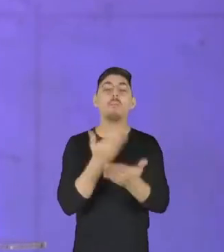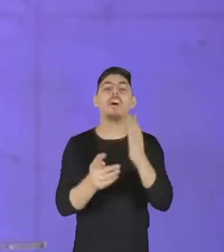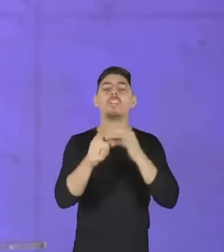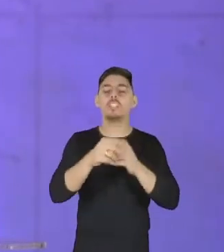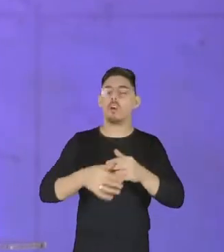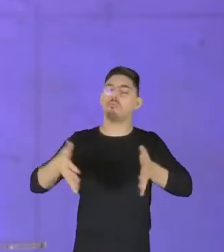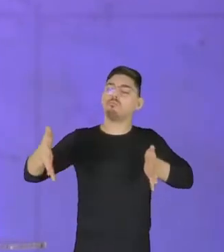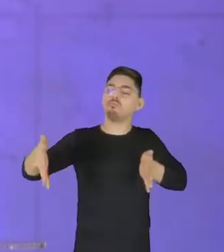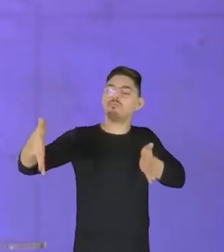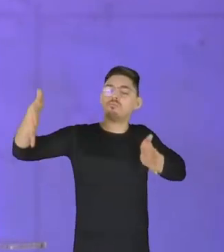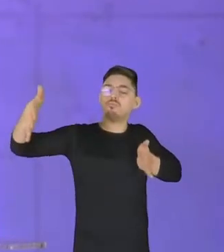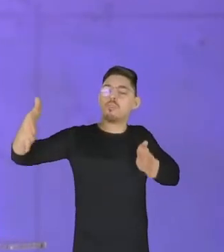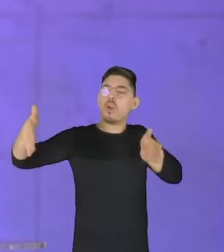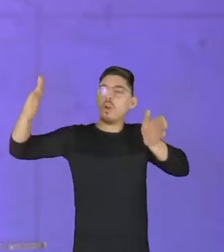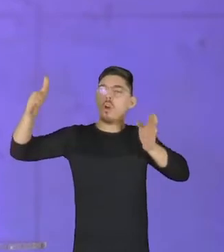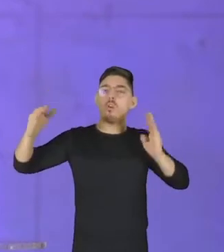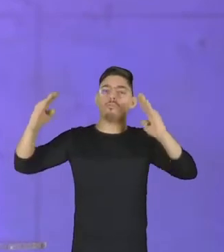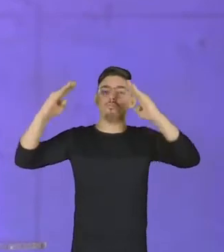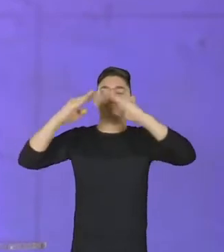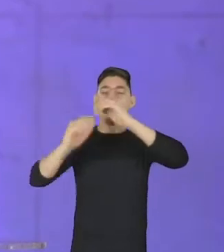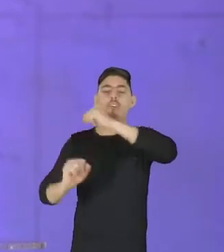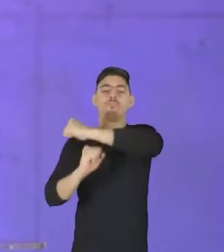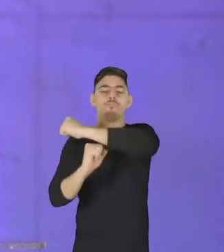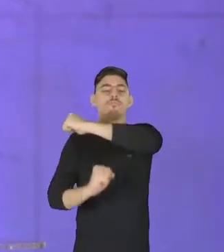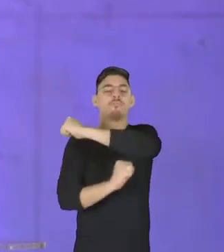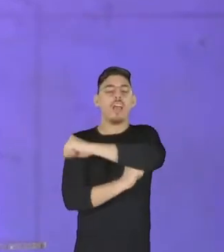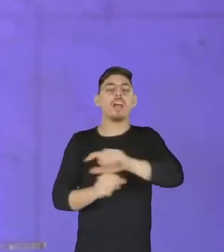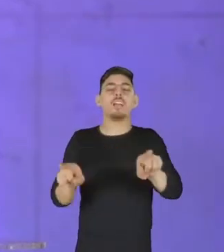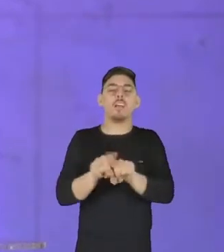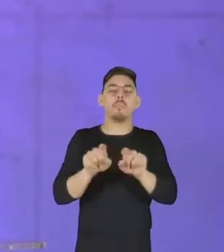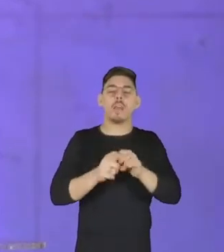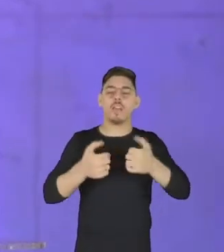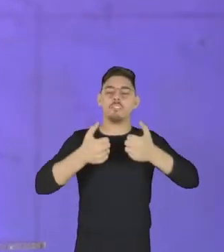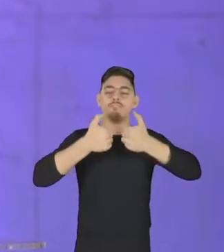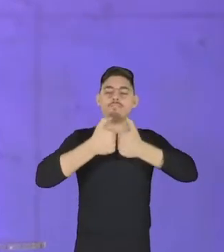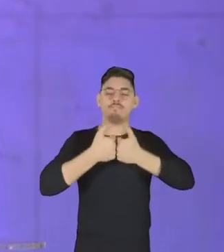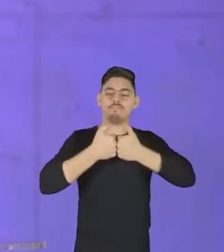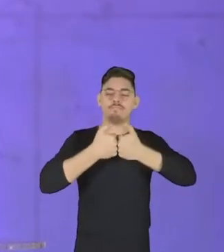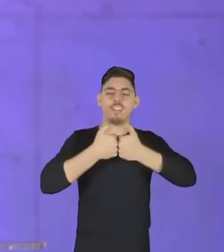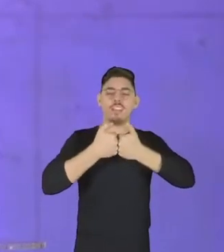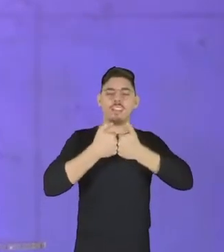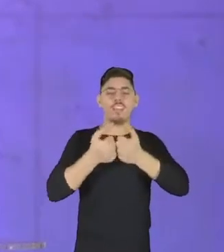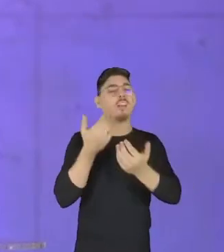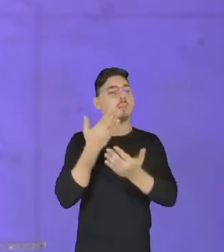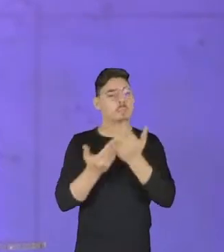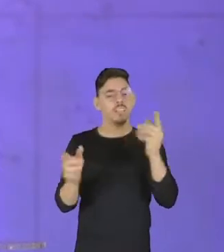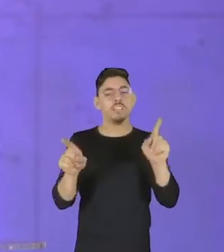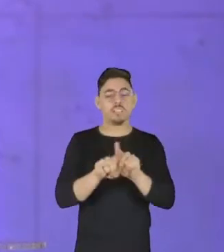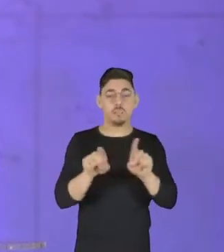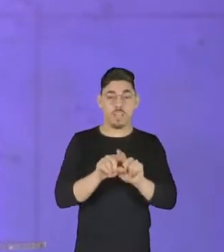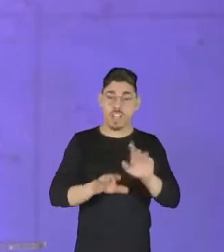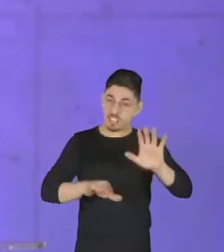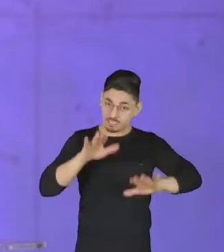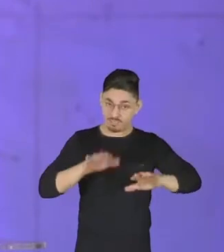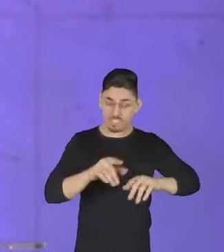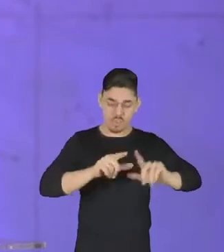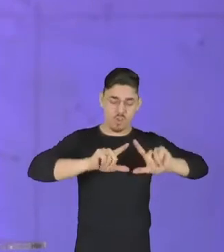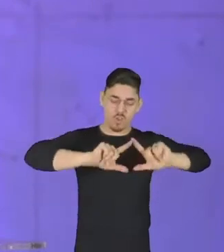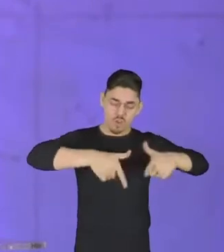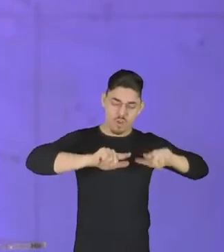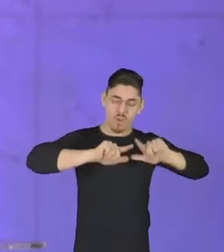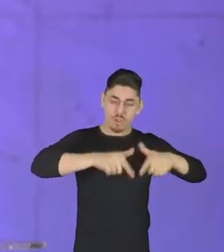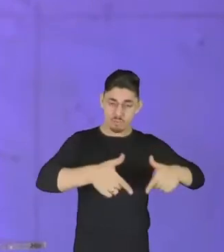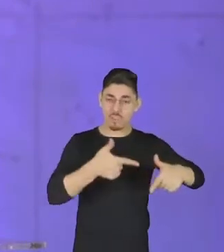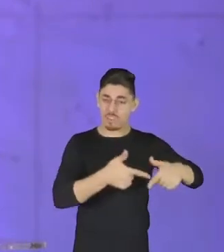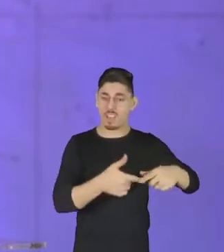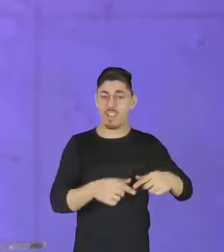Aliança. Os hebreus, eles muitas vezes se pareciam mais como um time